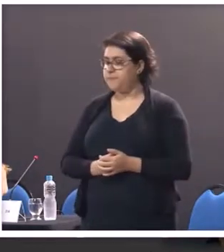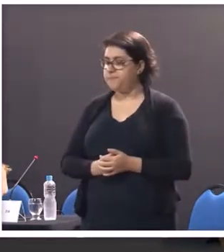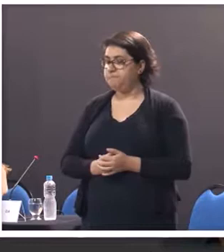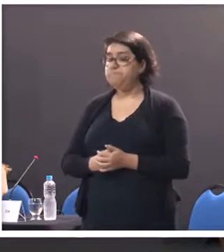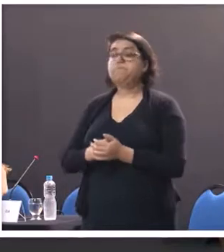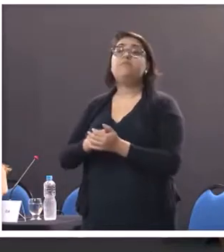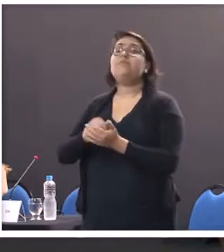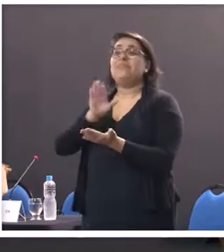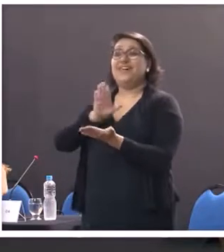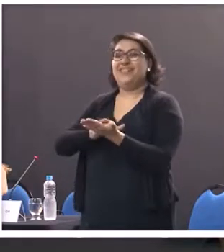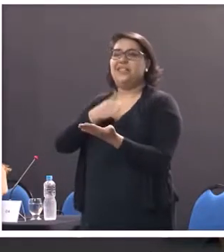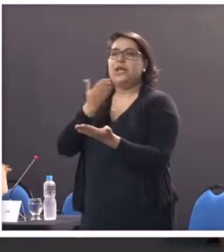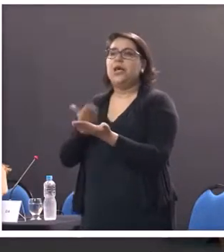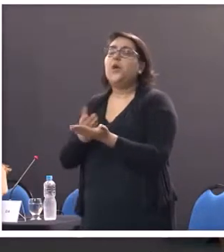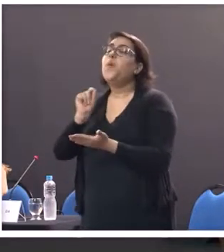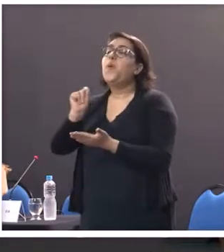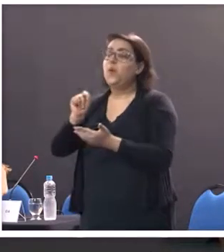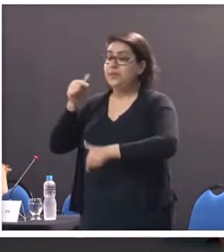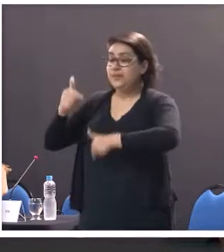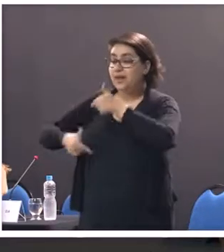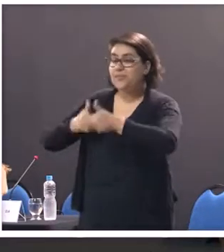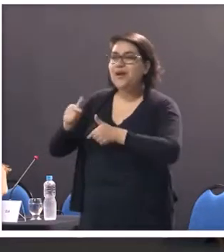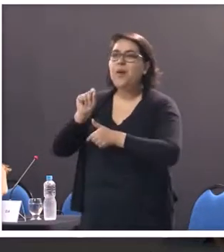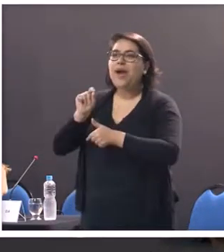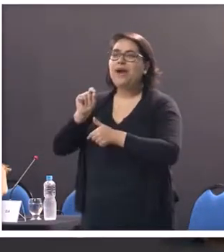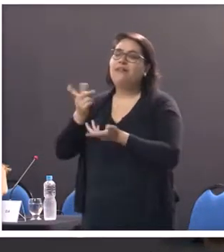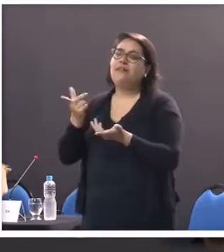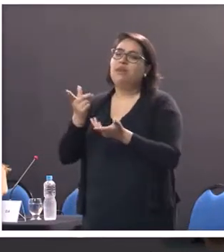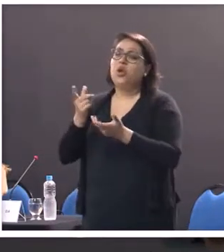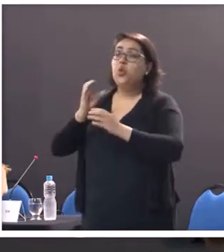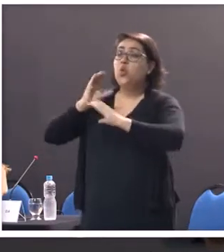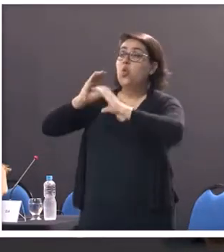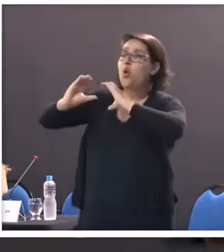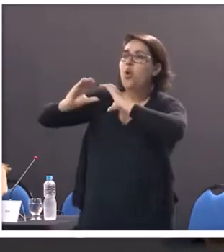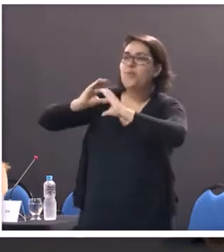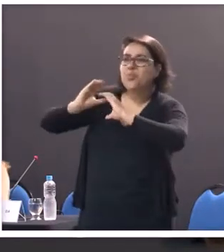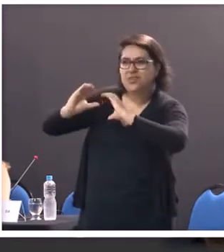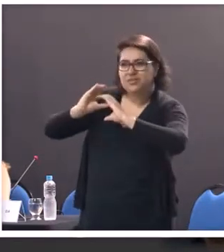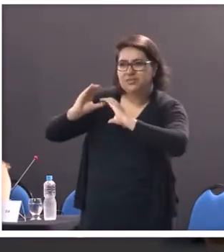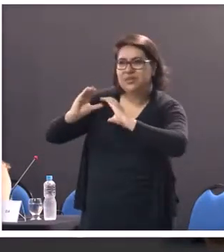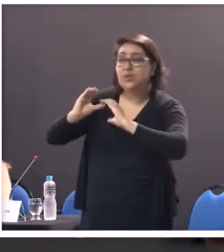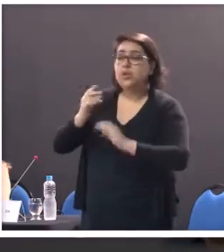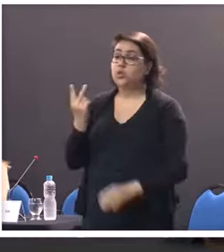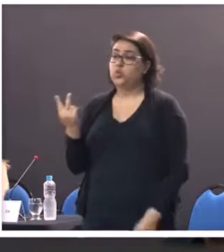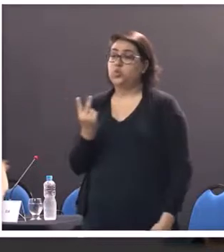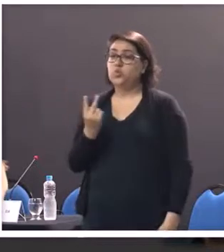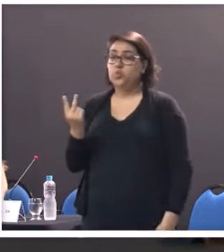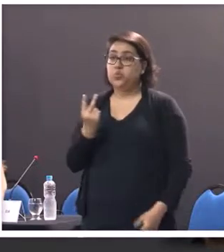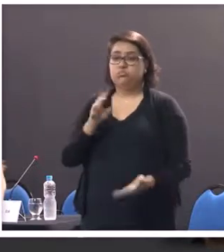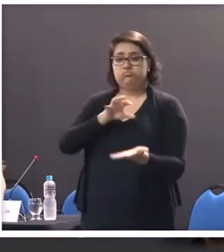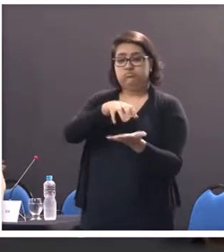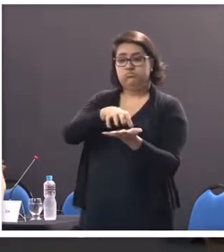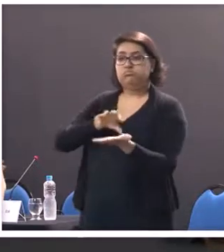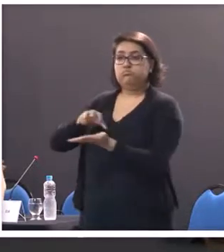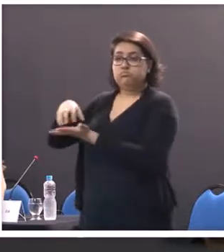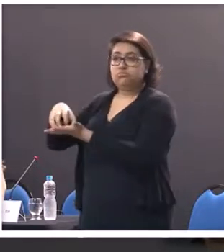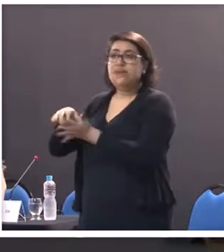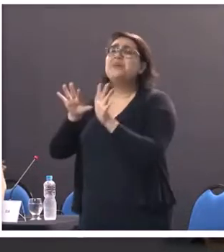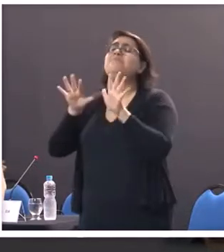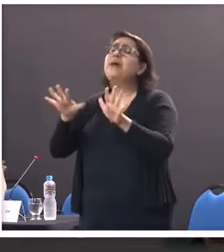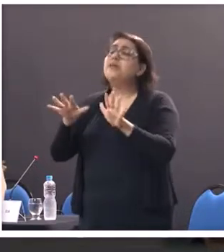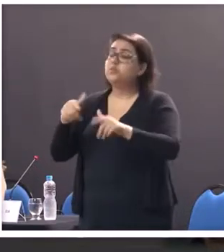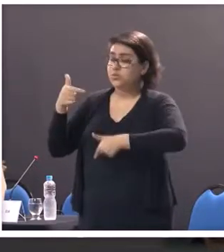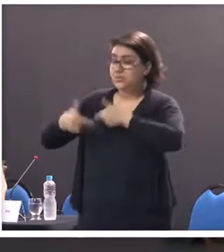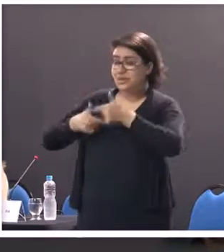É o trabalho que estabelece, né, uma comunicação, o trabalho de estabelecer uma comunicação entre duas entidades. Só que o trabalho